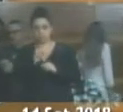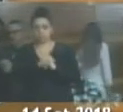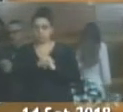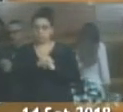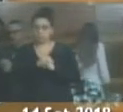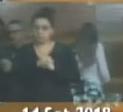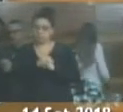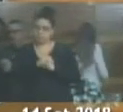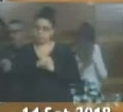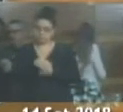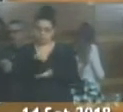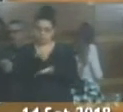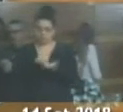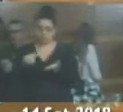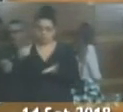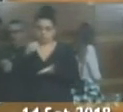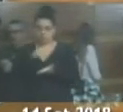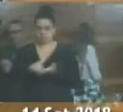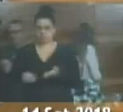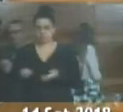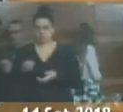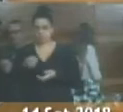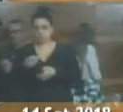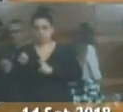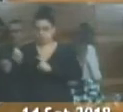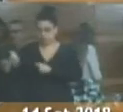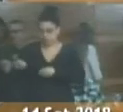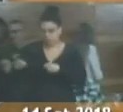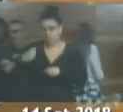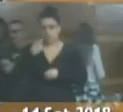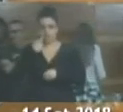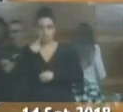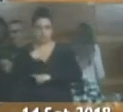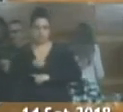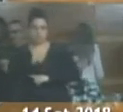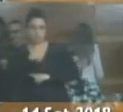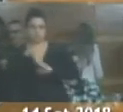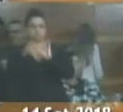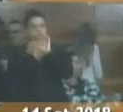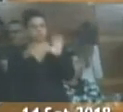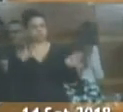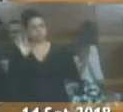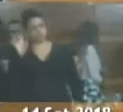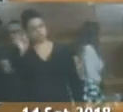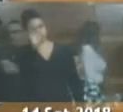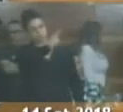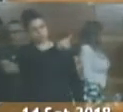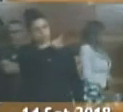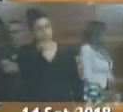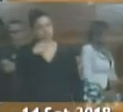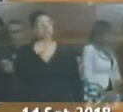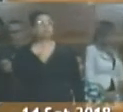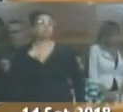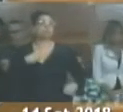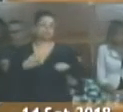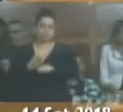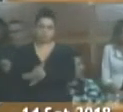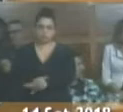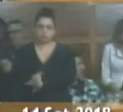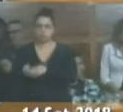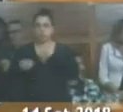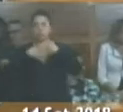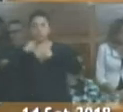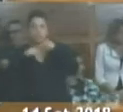a nossa Secretaria de Agricultura, Aquicultura e Pesca está à disposição de cada um dos senhores, de portas